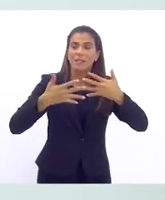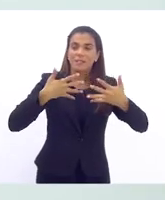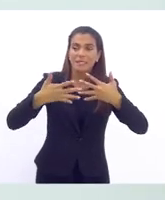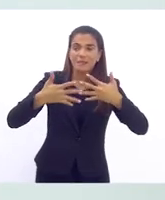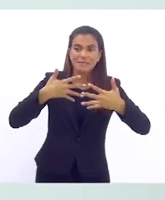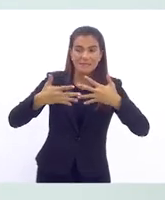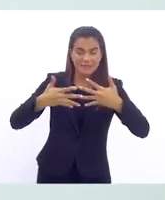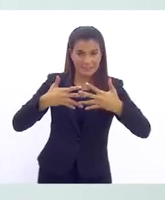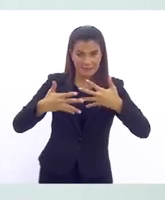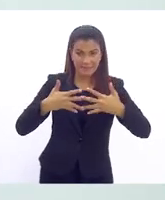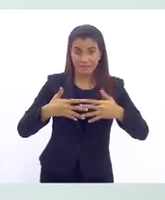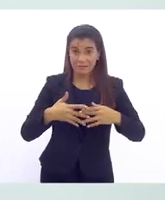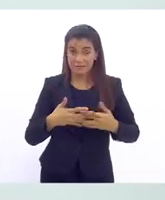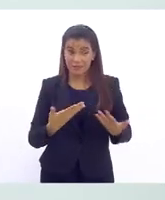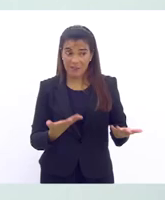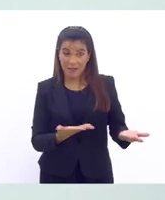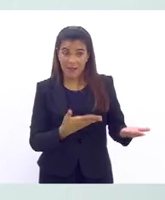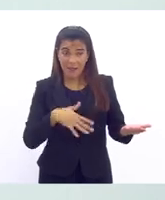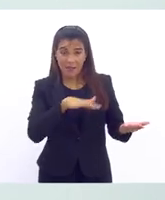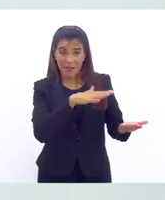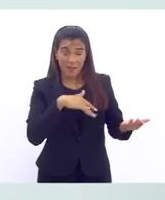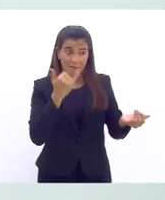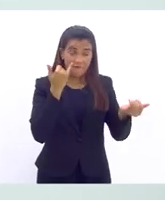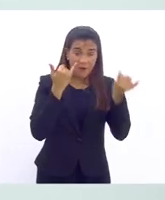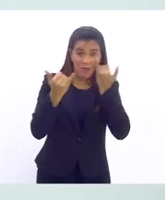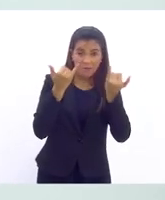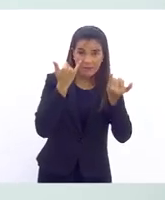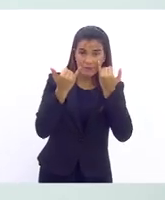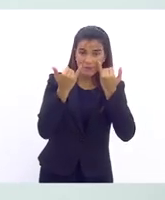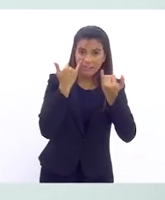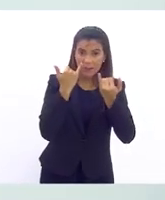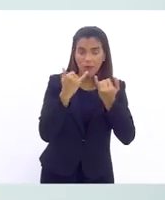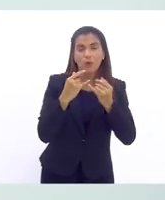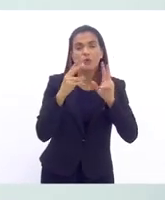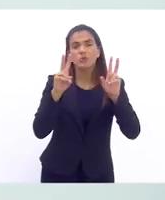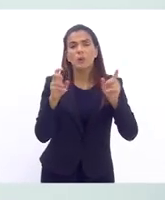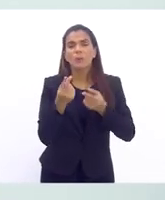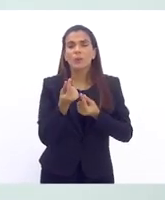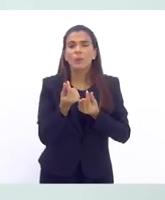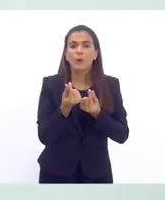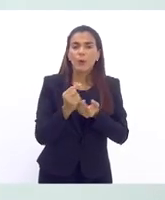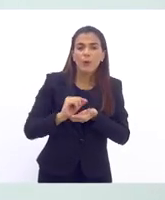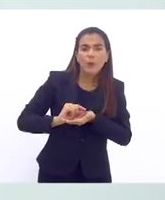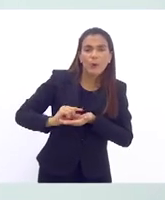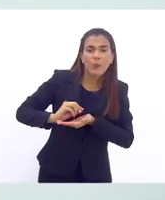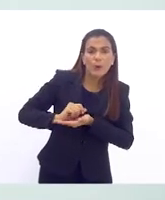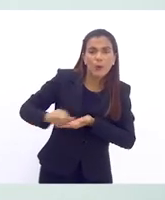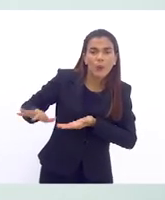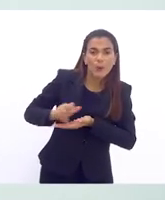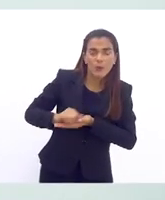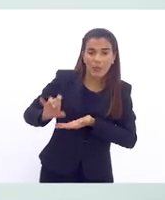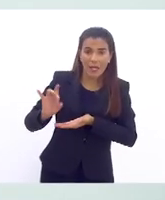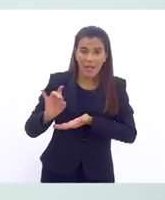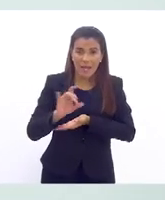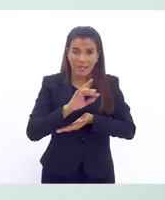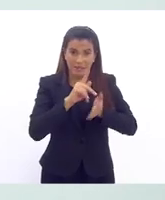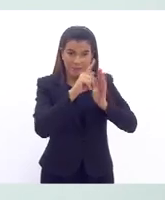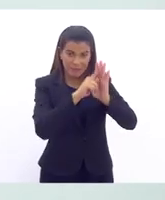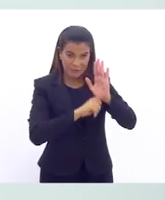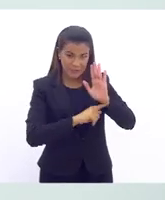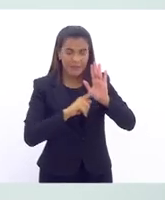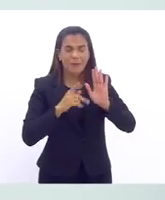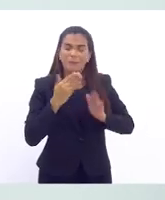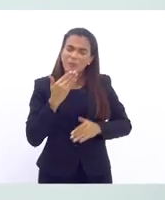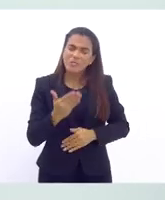tanto na informação dos custos né de cada projeto que era uma coisa que a gente sempre